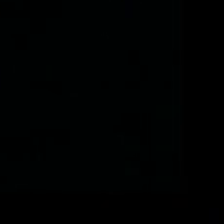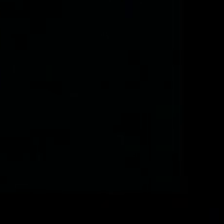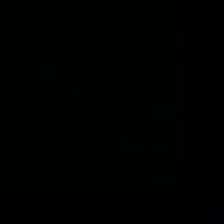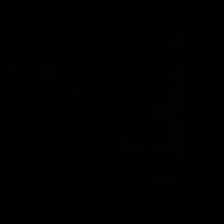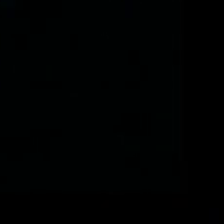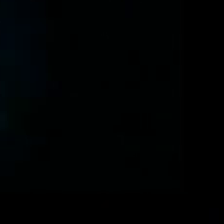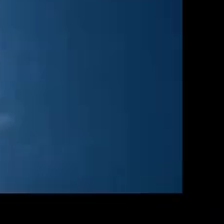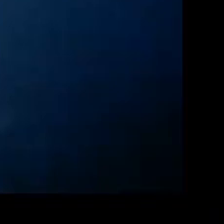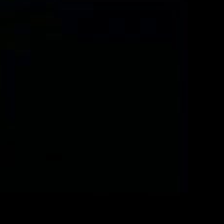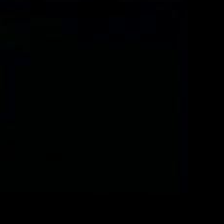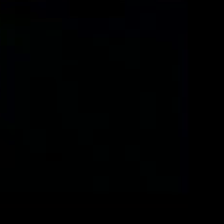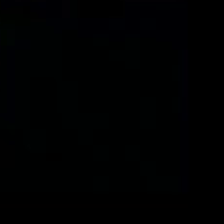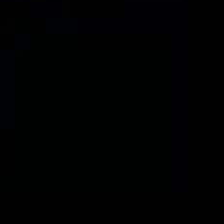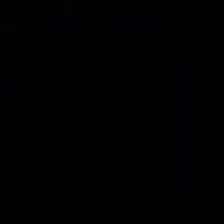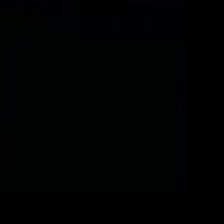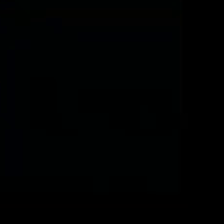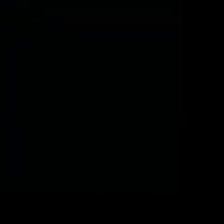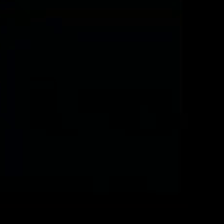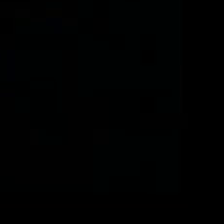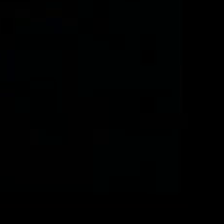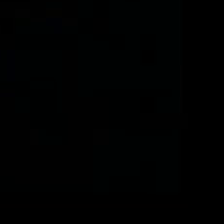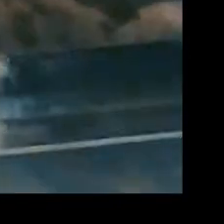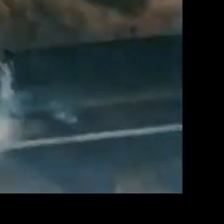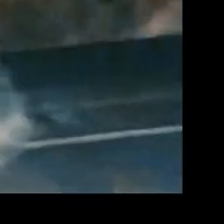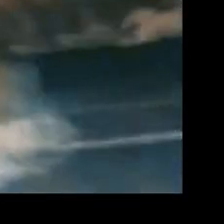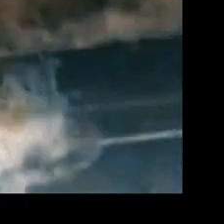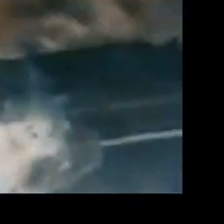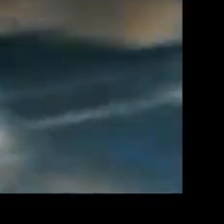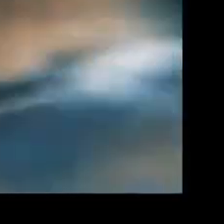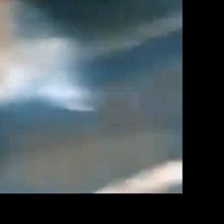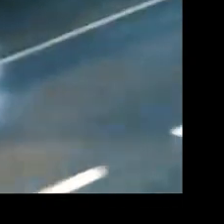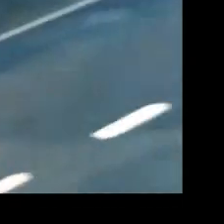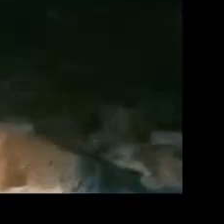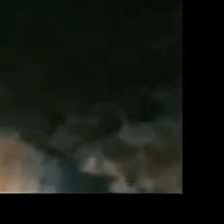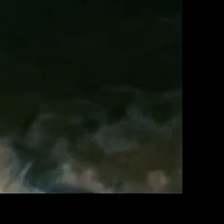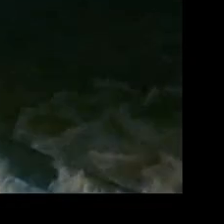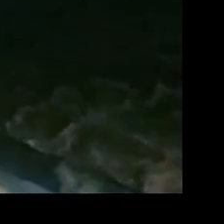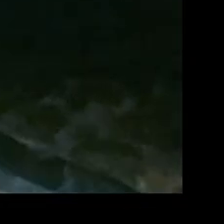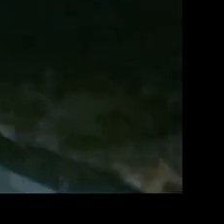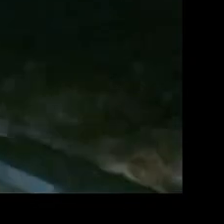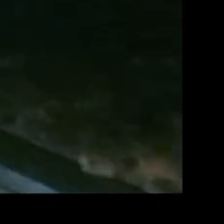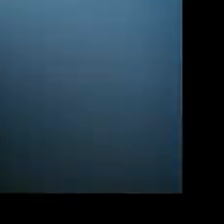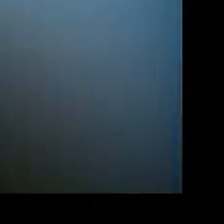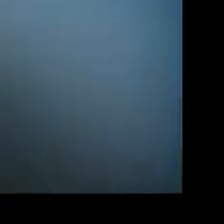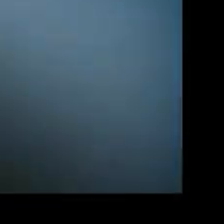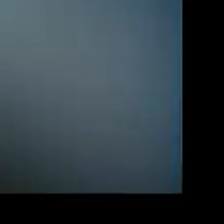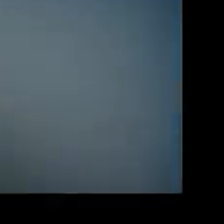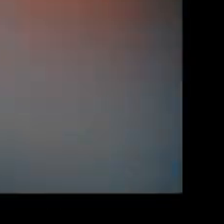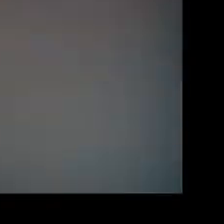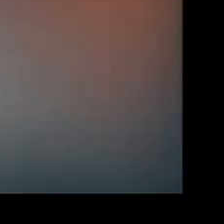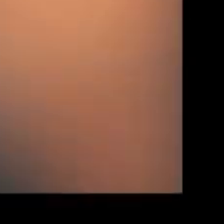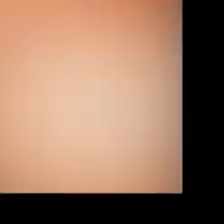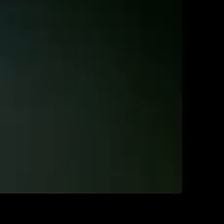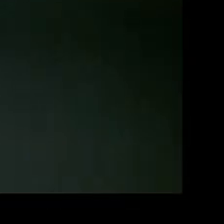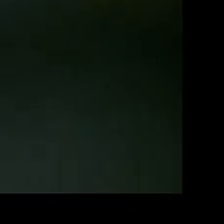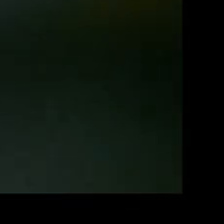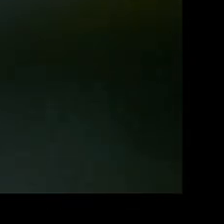Olha que cena. Olha como é que a água vem. Olha a fúria da natureza. Olha outro carro, gente. Olha ali.